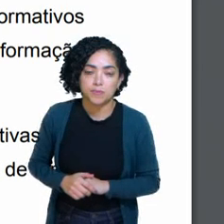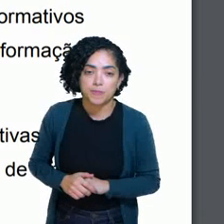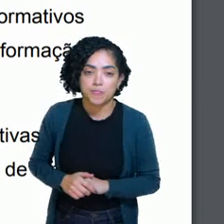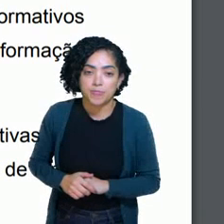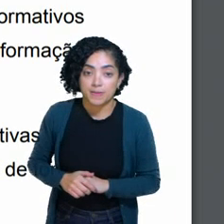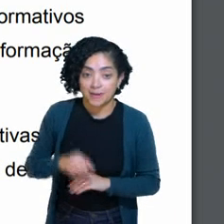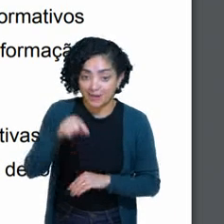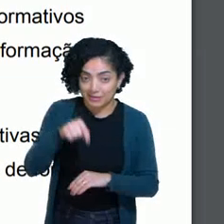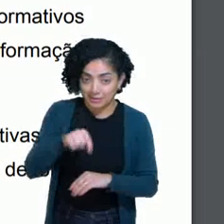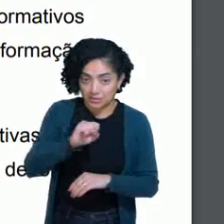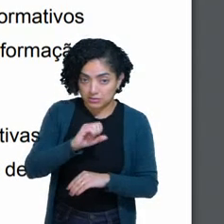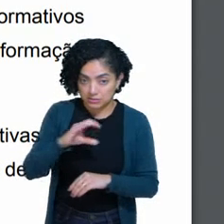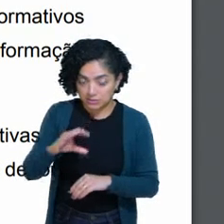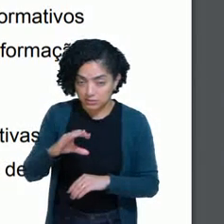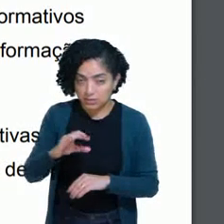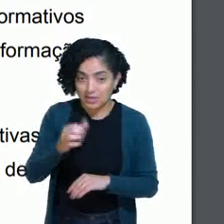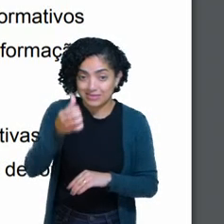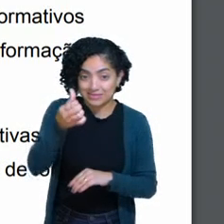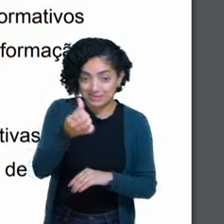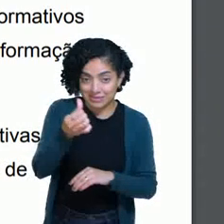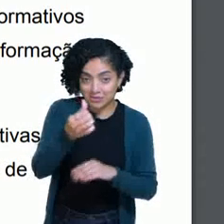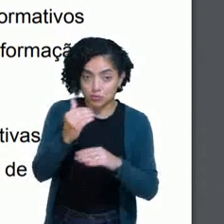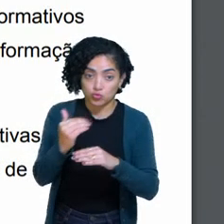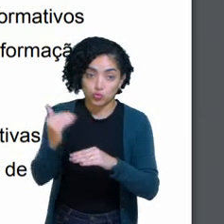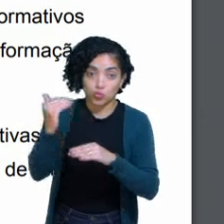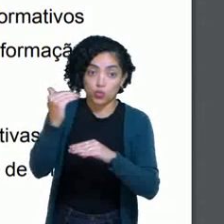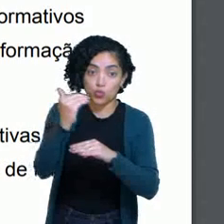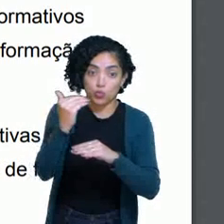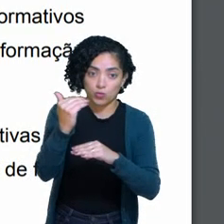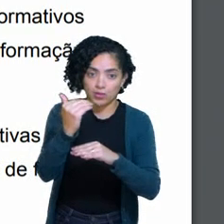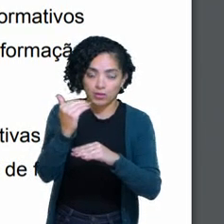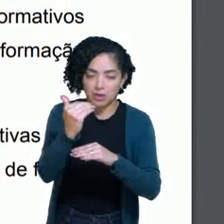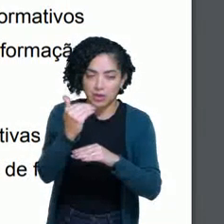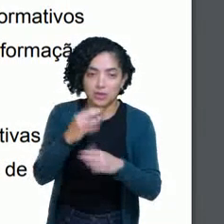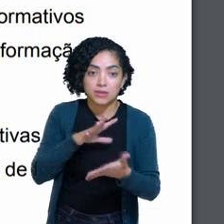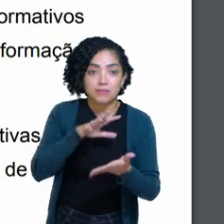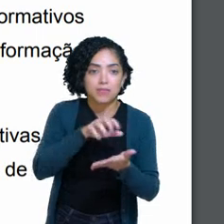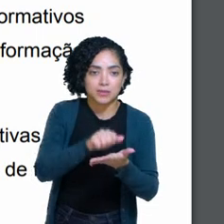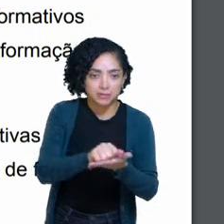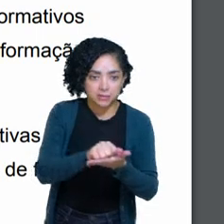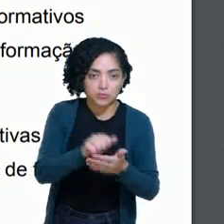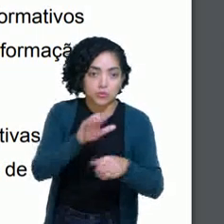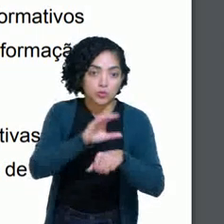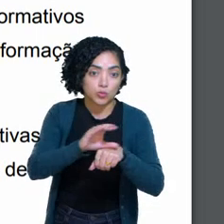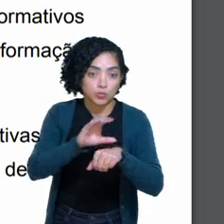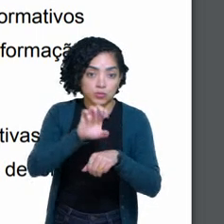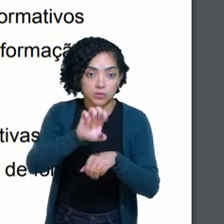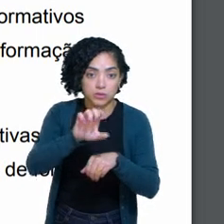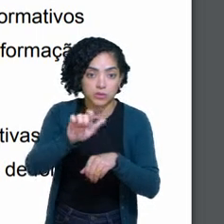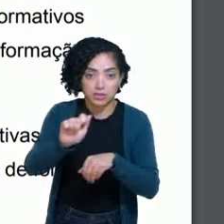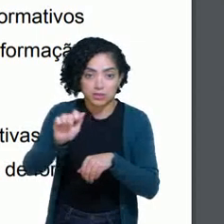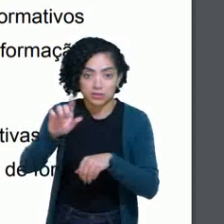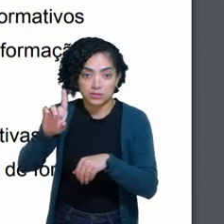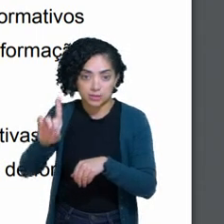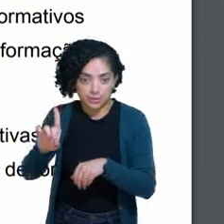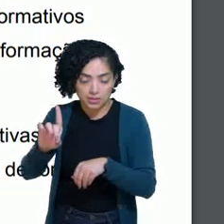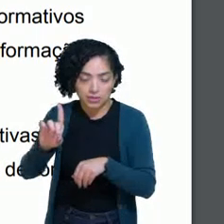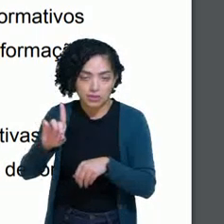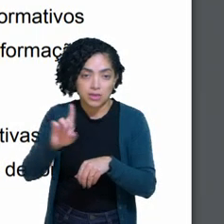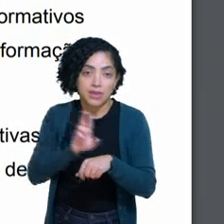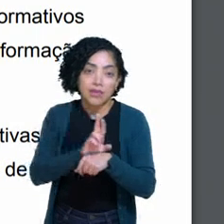Santa Catarina ocupa o sexto lugar em matrículas nos cursos EAD apesar de representar